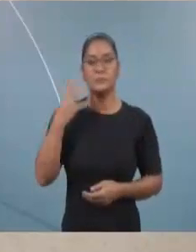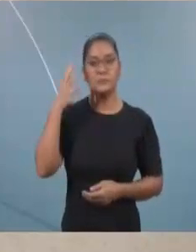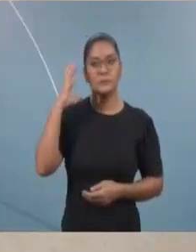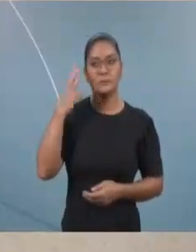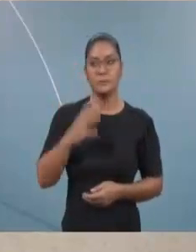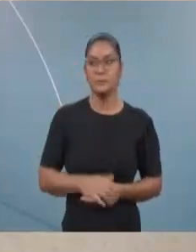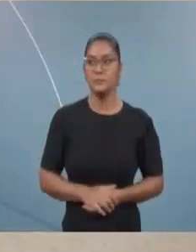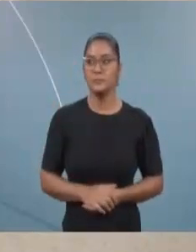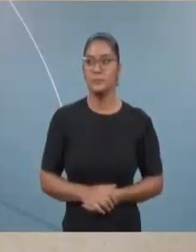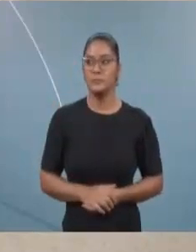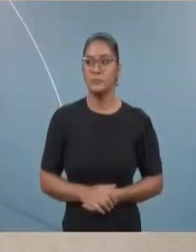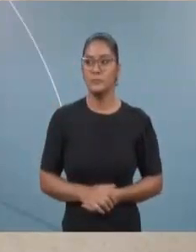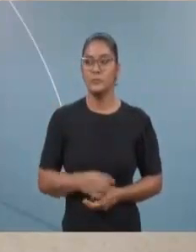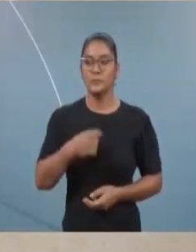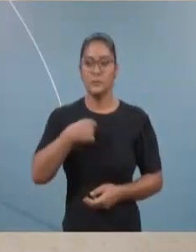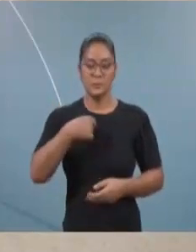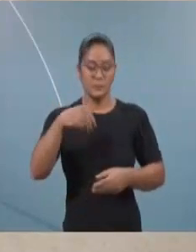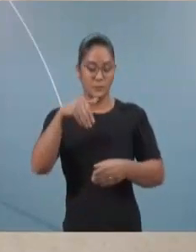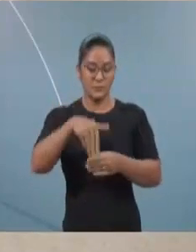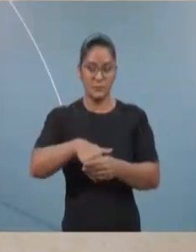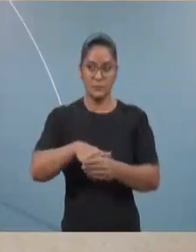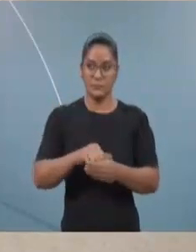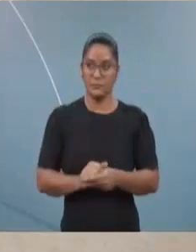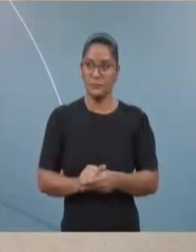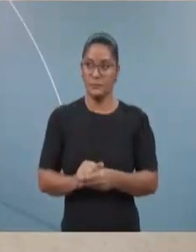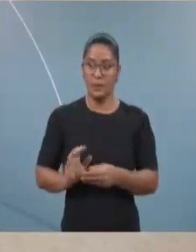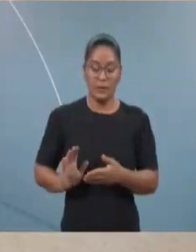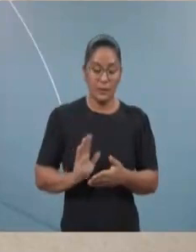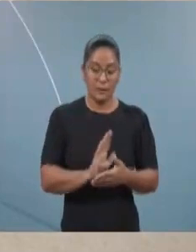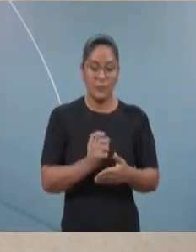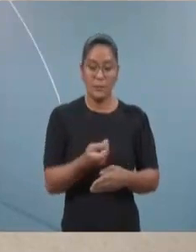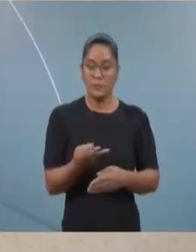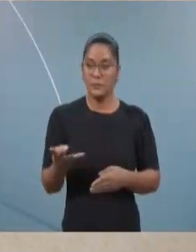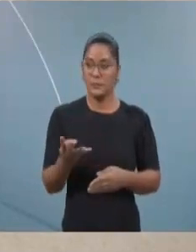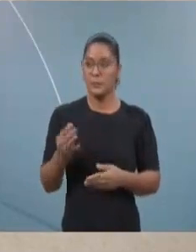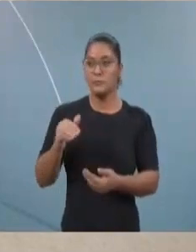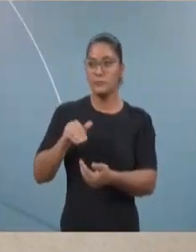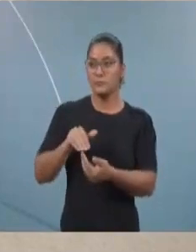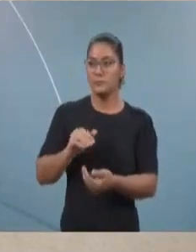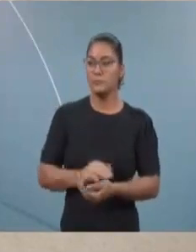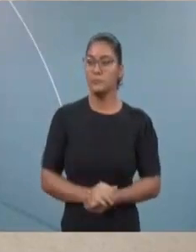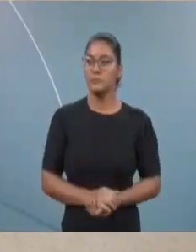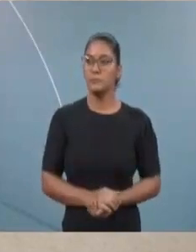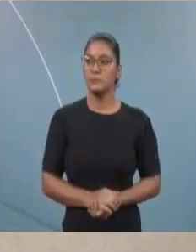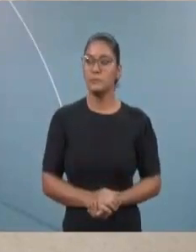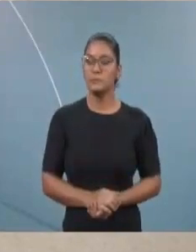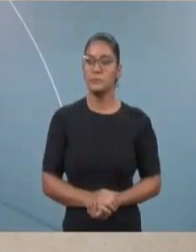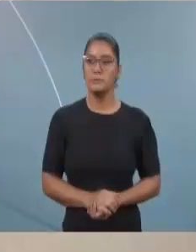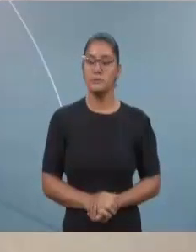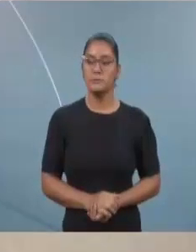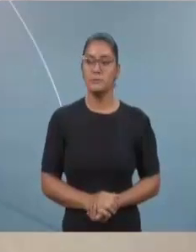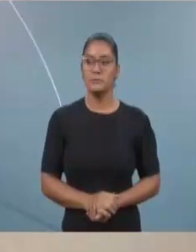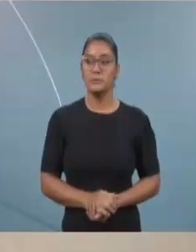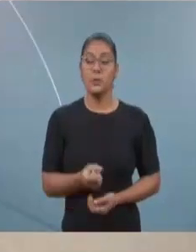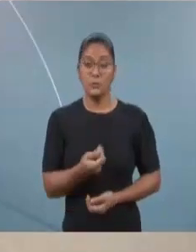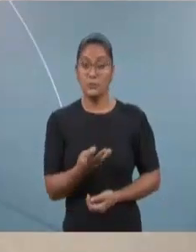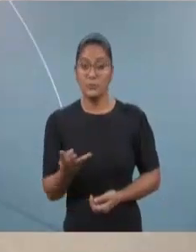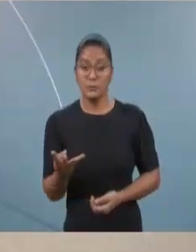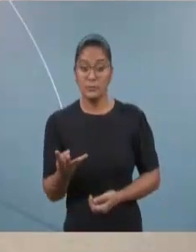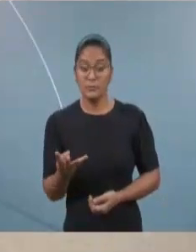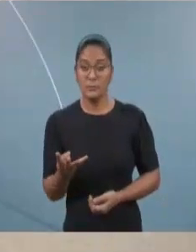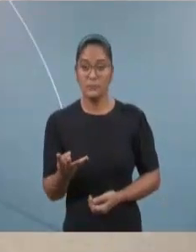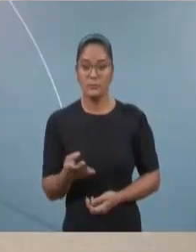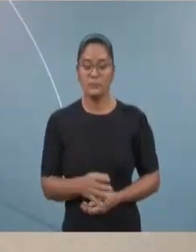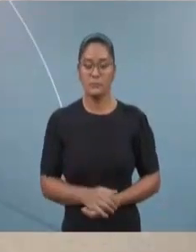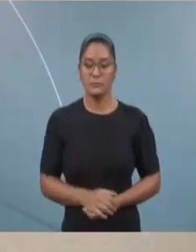se depender do meu voto se o meu voto derrubar o eu vou manter o acordo tem cor ou não